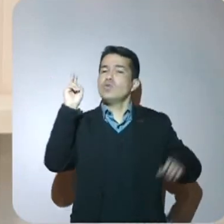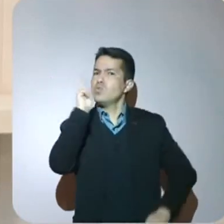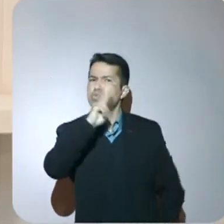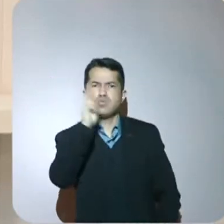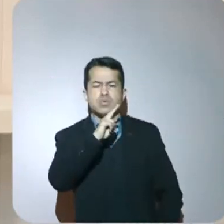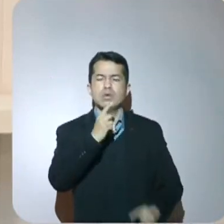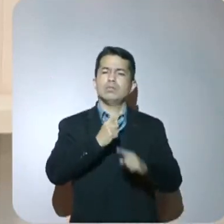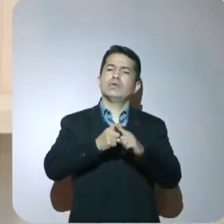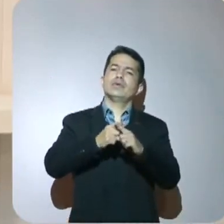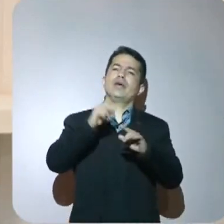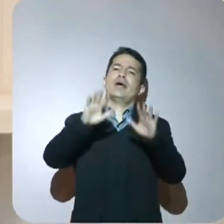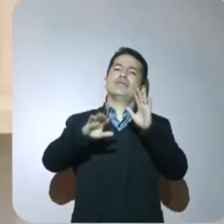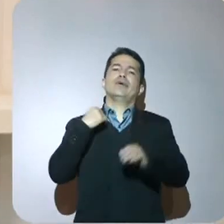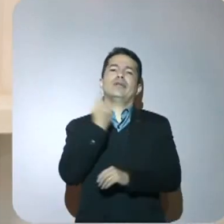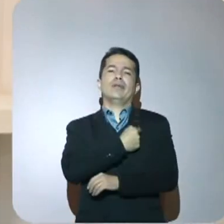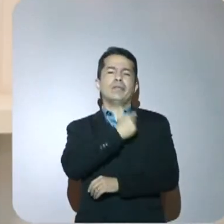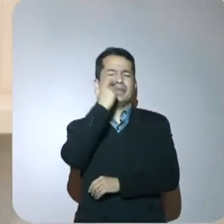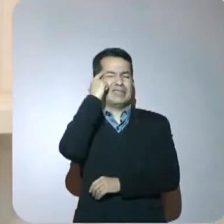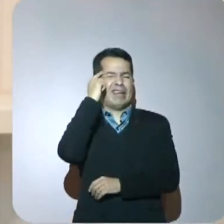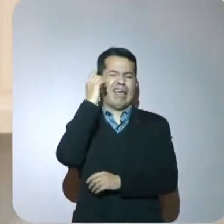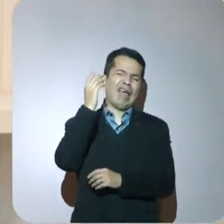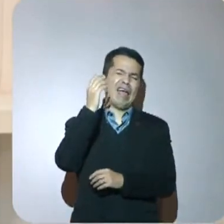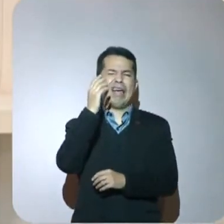mais importante. Terceiro,